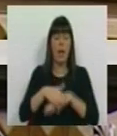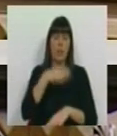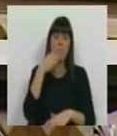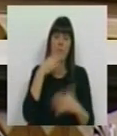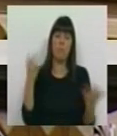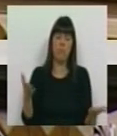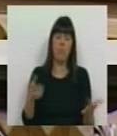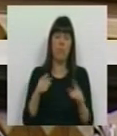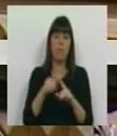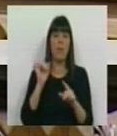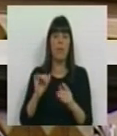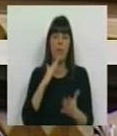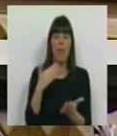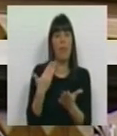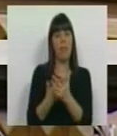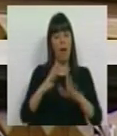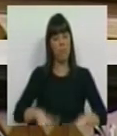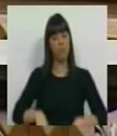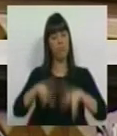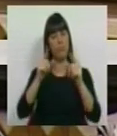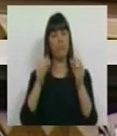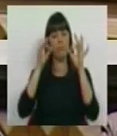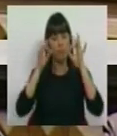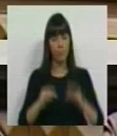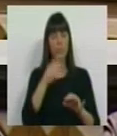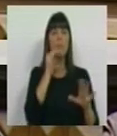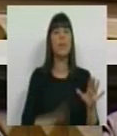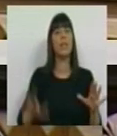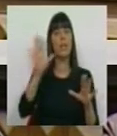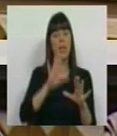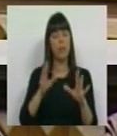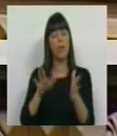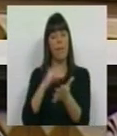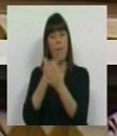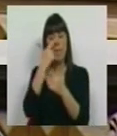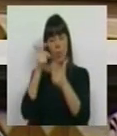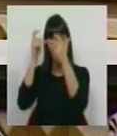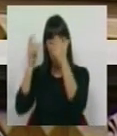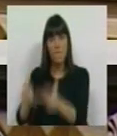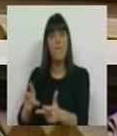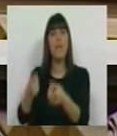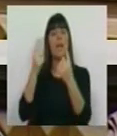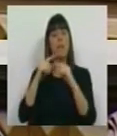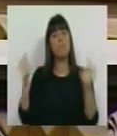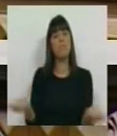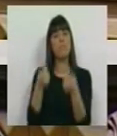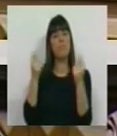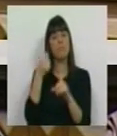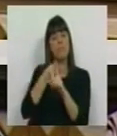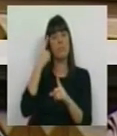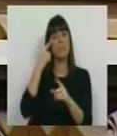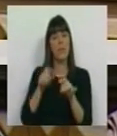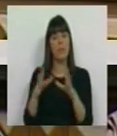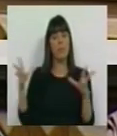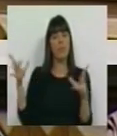ferroviária, nomeadamente o seu contributo para o desenvolvimento integral do território, para a fixação de populações e para promover o combate